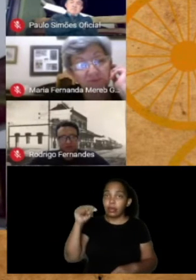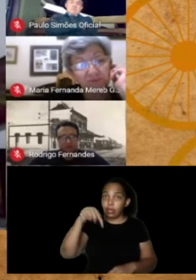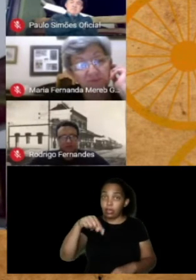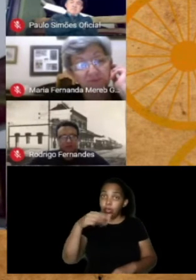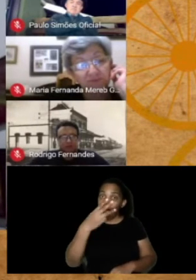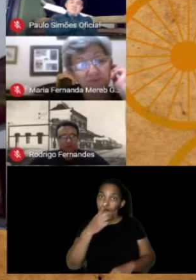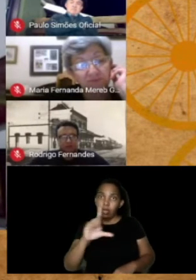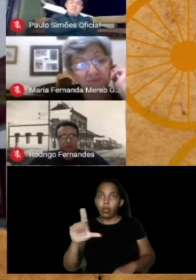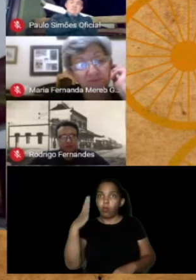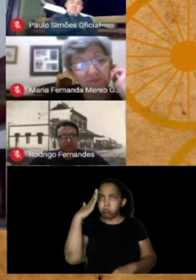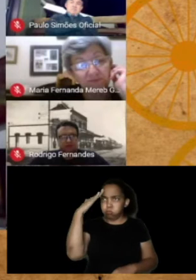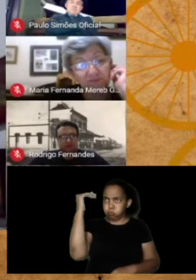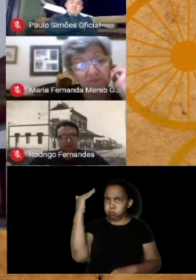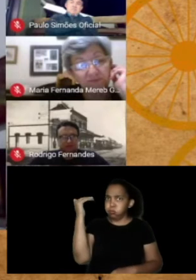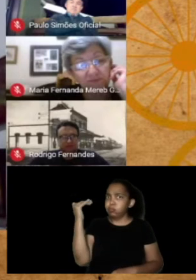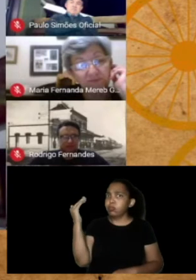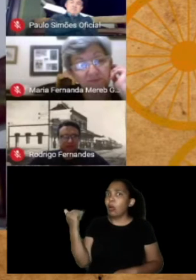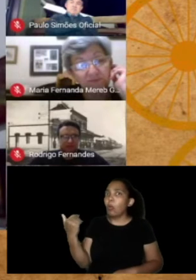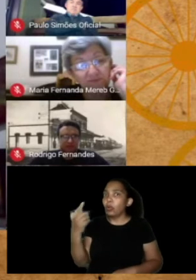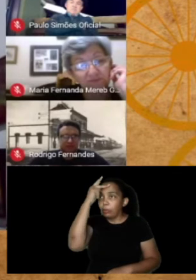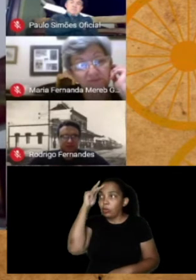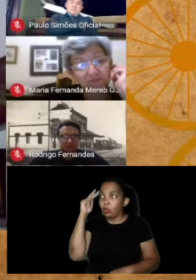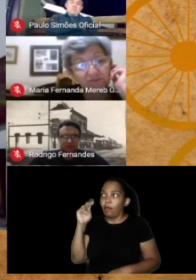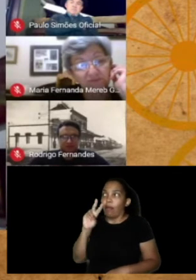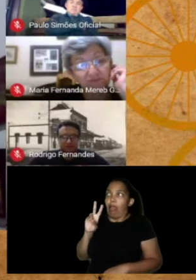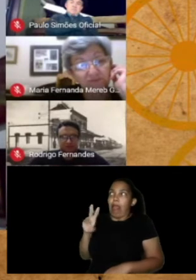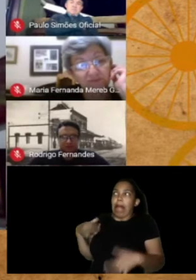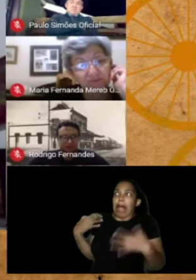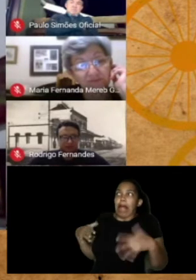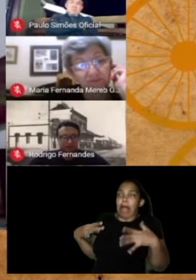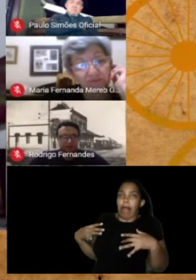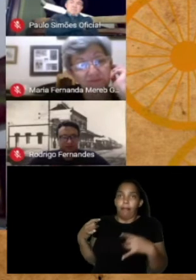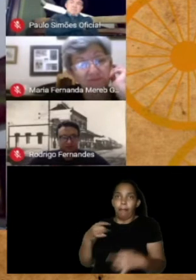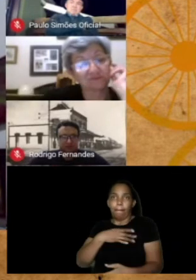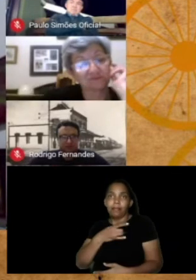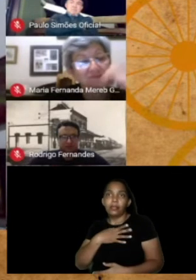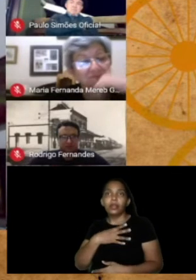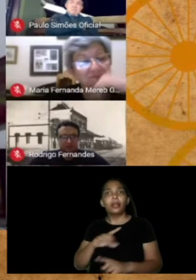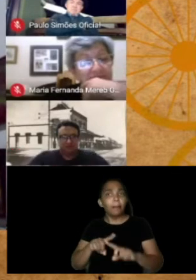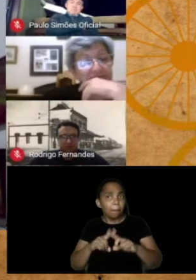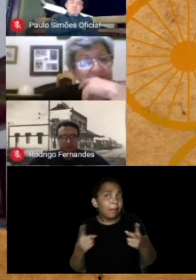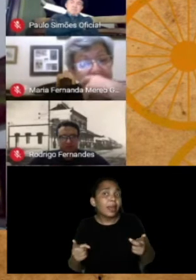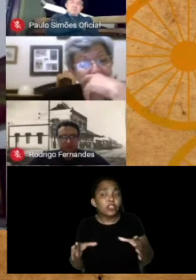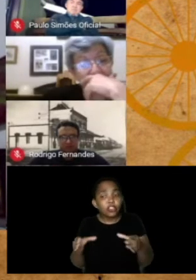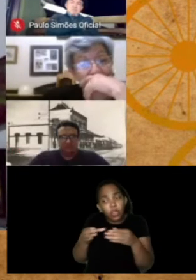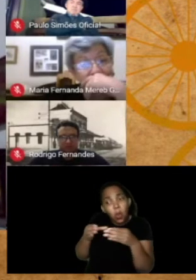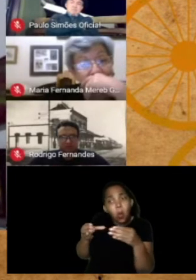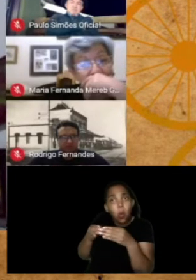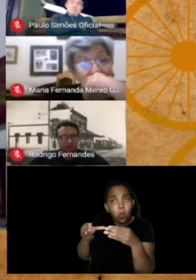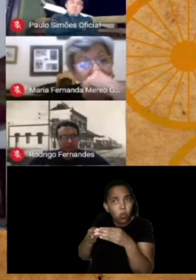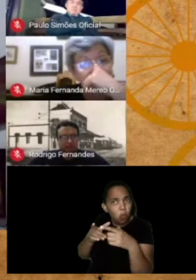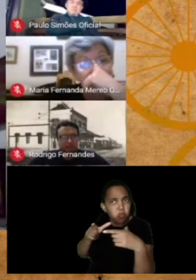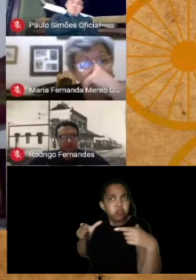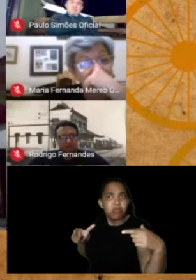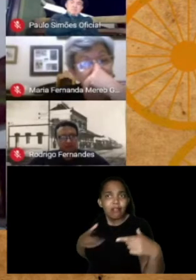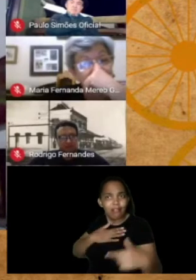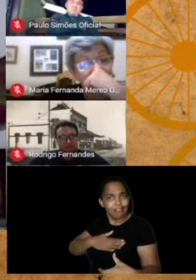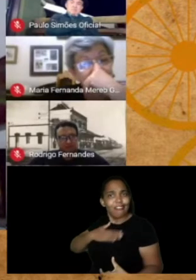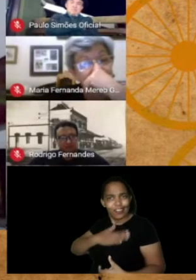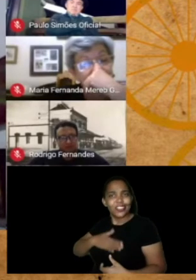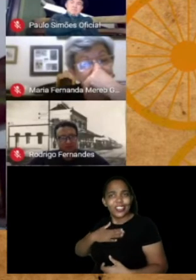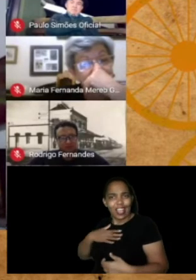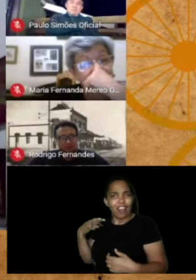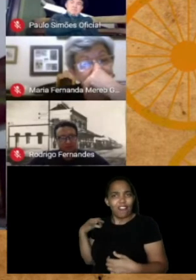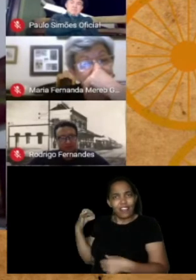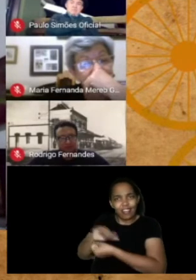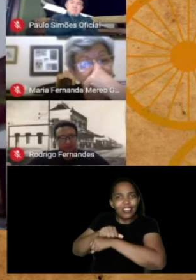era muito famoso, muito temido e muito querido. Né? As pessoas gostavam. Tinha um grupo grande que gostava muito dele. Um outro grupo que tinha